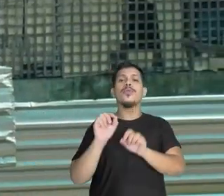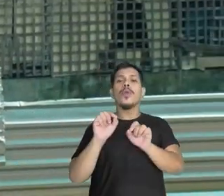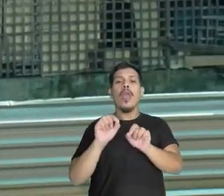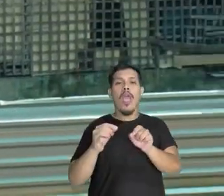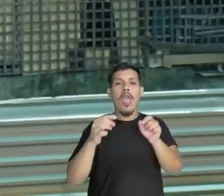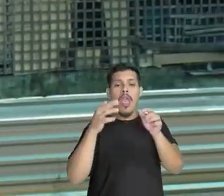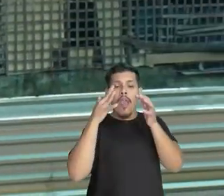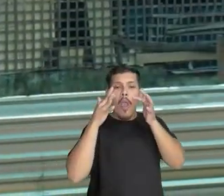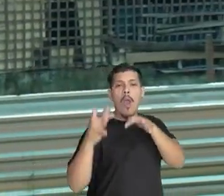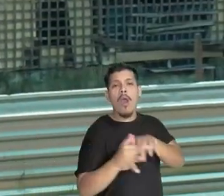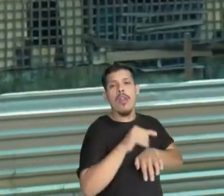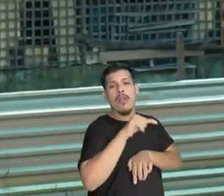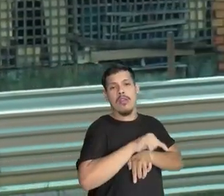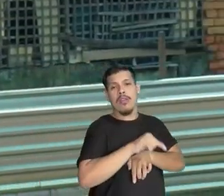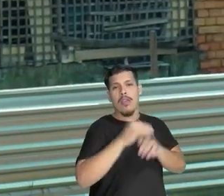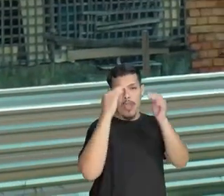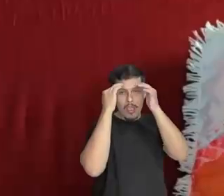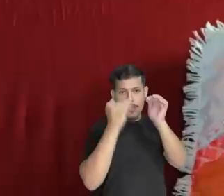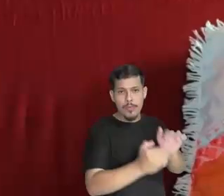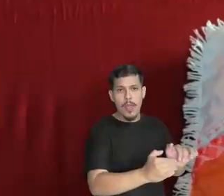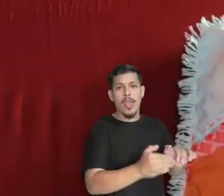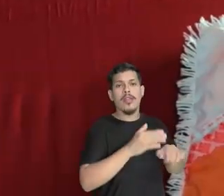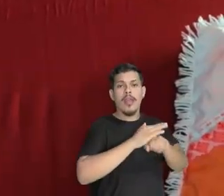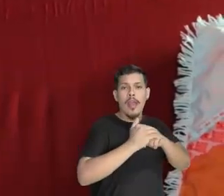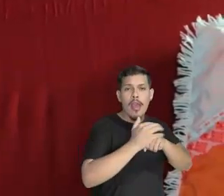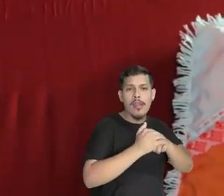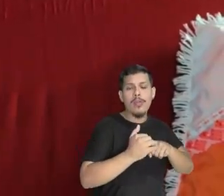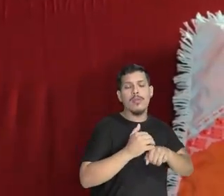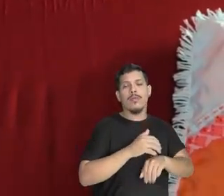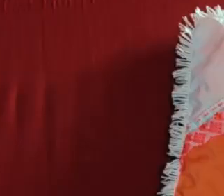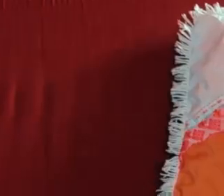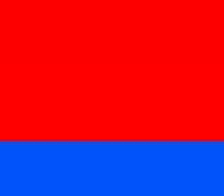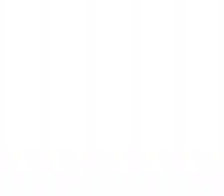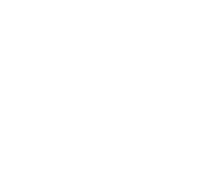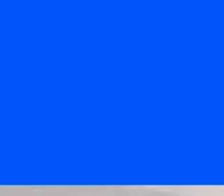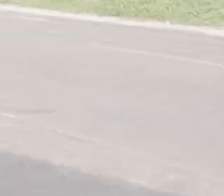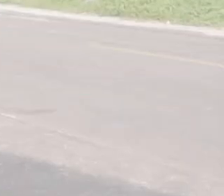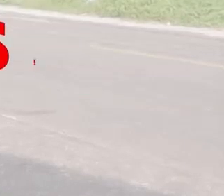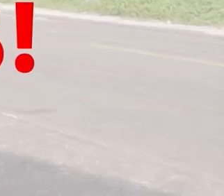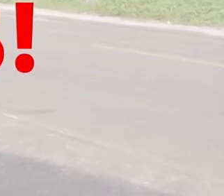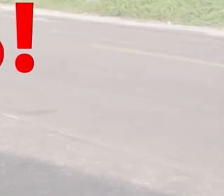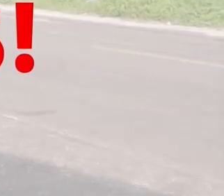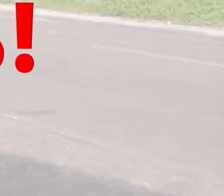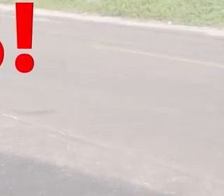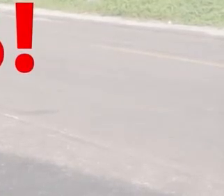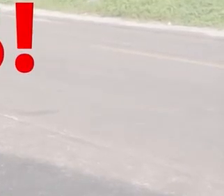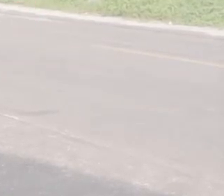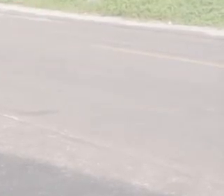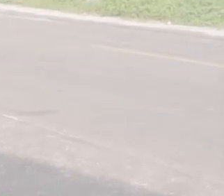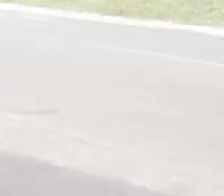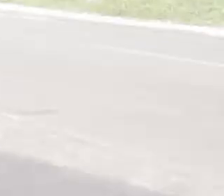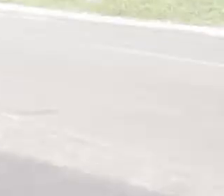nosso representante, que venha olhar para a gente com atenção, com carinho.